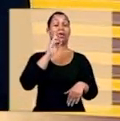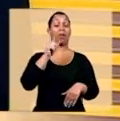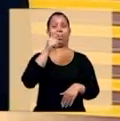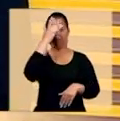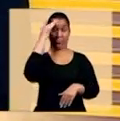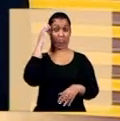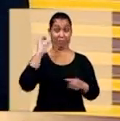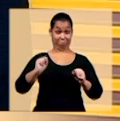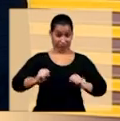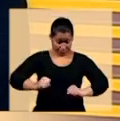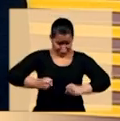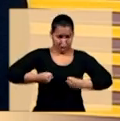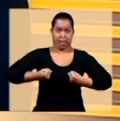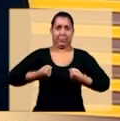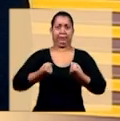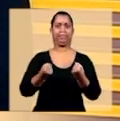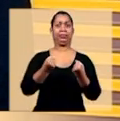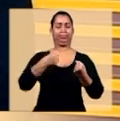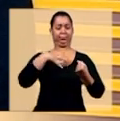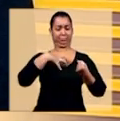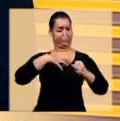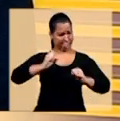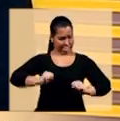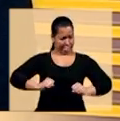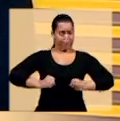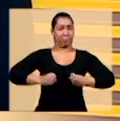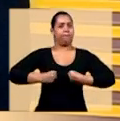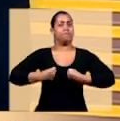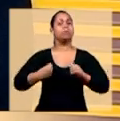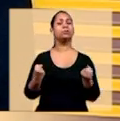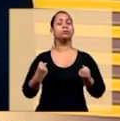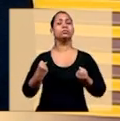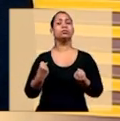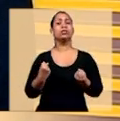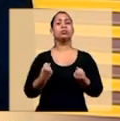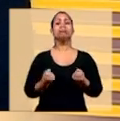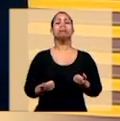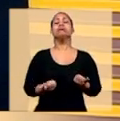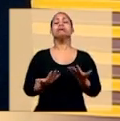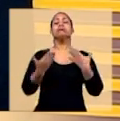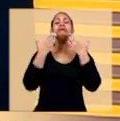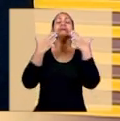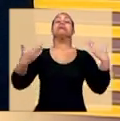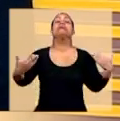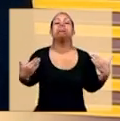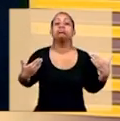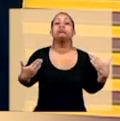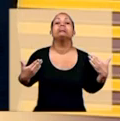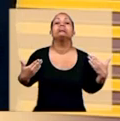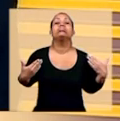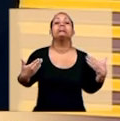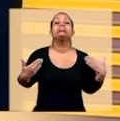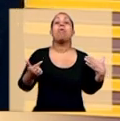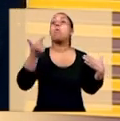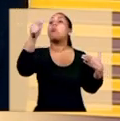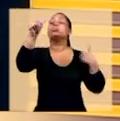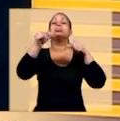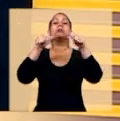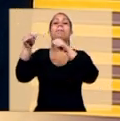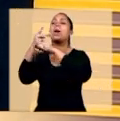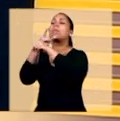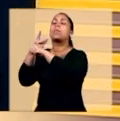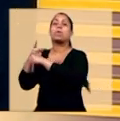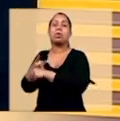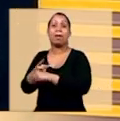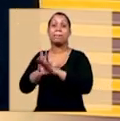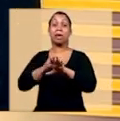o legal seria a pessoa se fortalecer, né? Ela se fortalecer e ela fazer alguma coisa para sair daquela situação, buscar outro